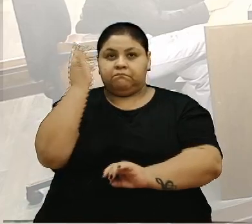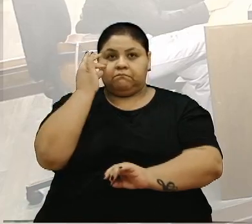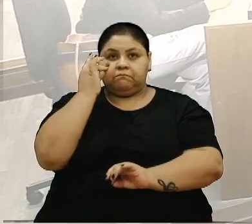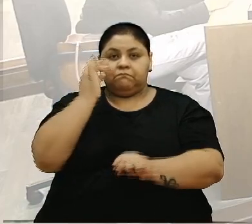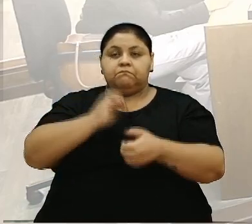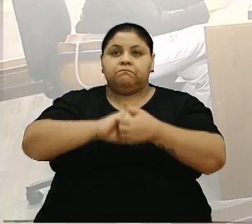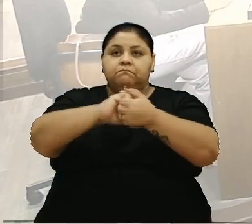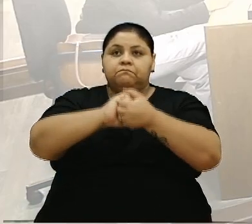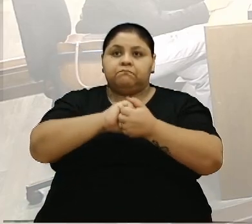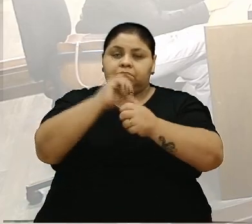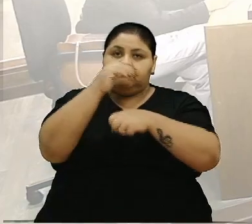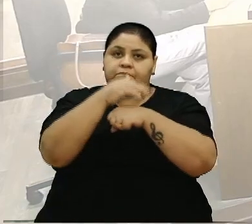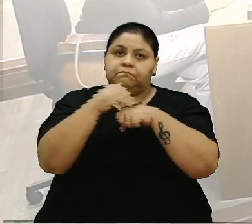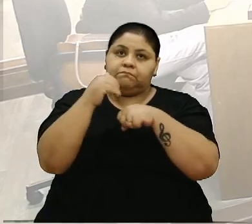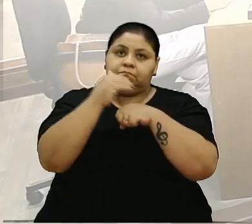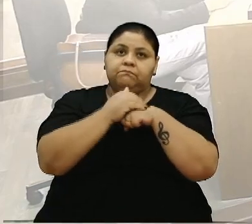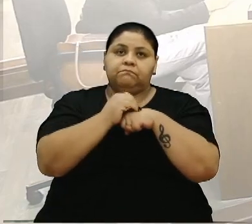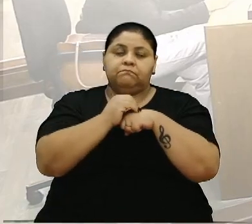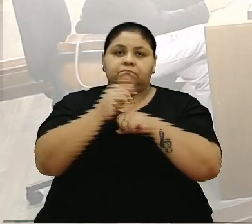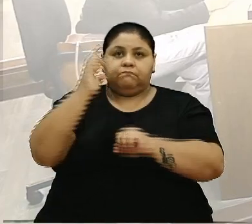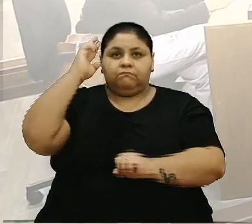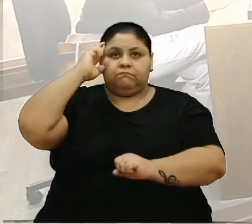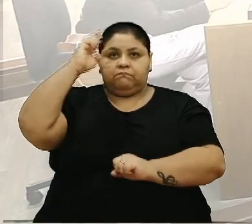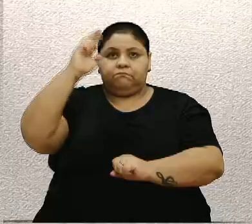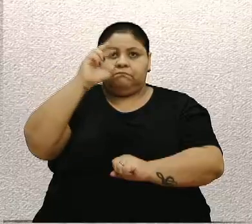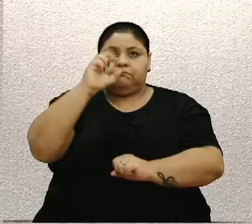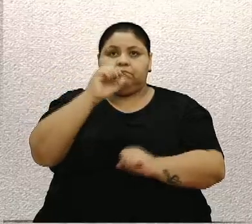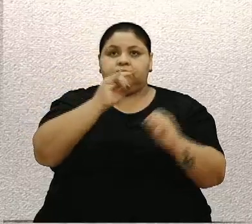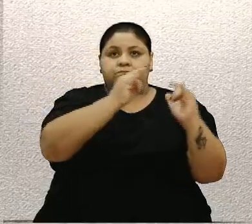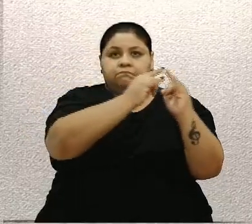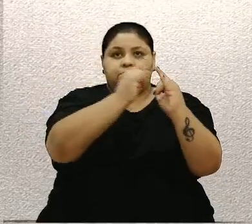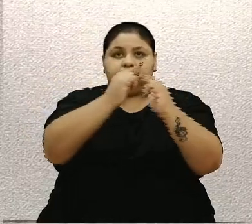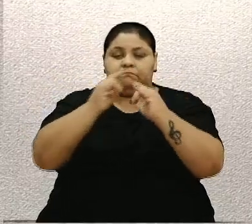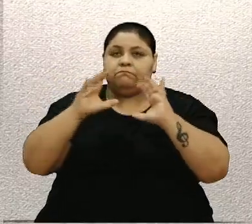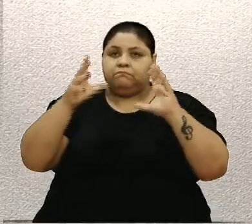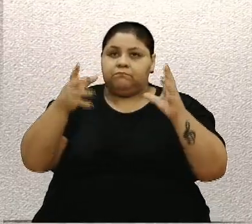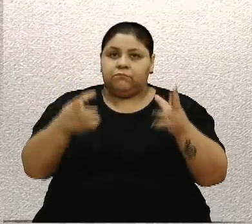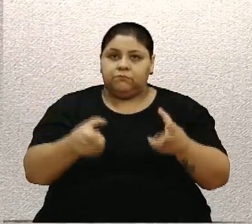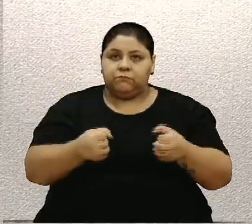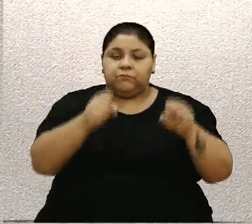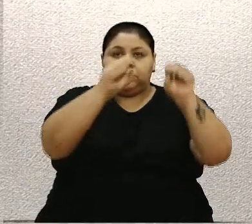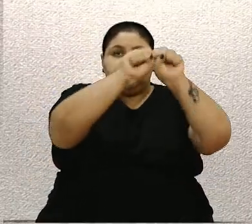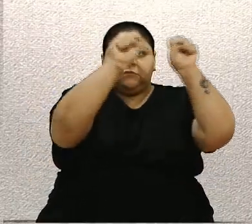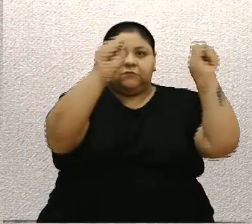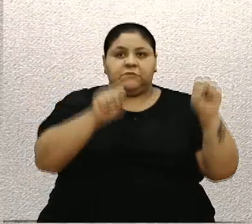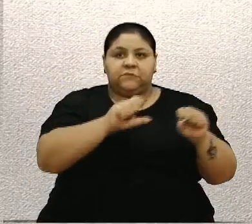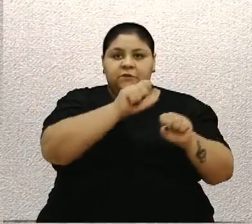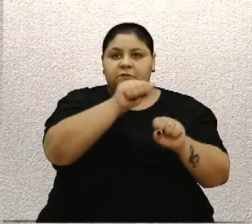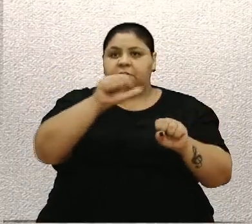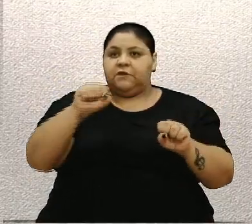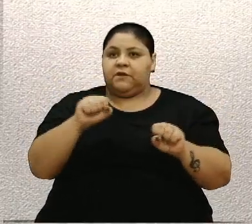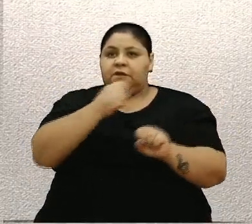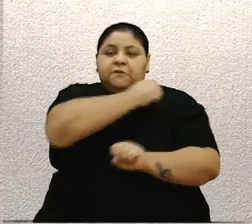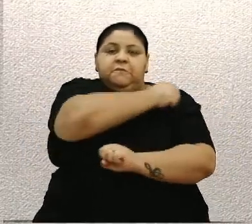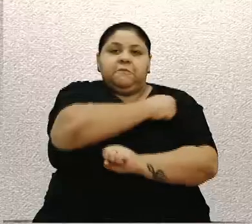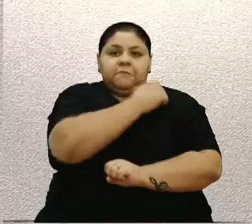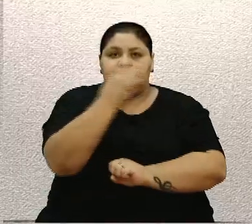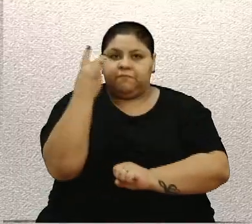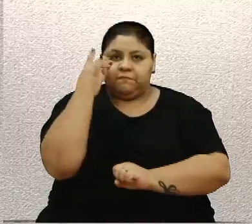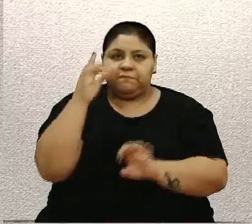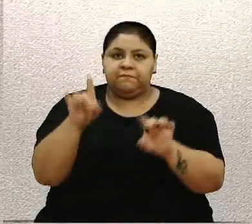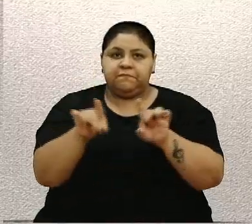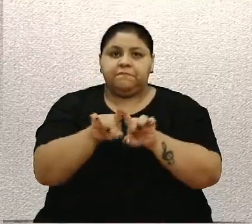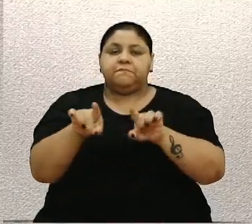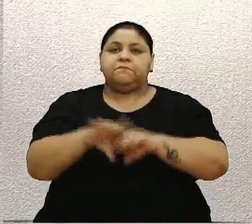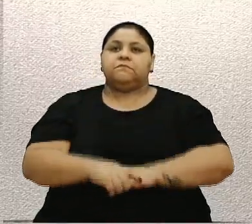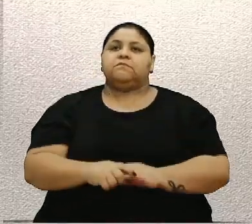Saudar carinhosamente a direção do Senai, todo o Sistema S, os alunos que estão aqui presentes. Nós,